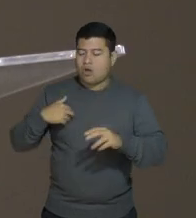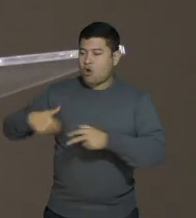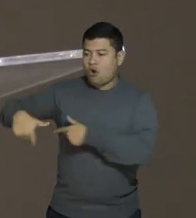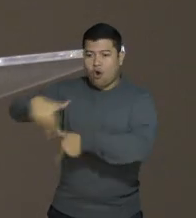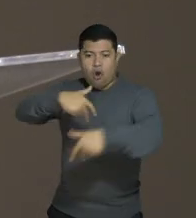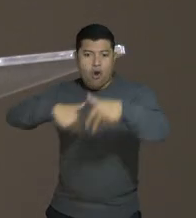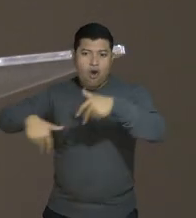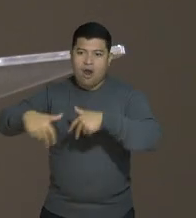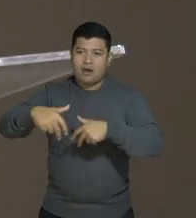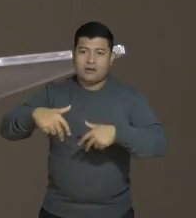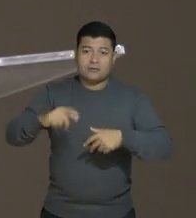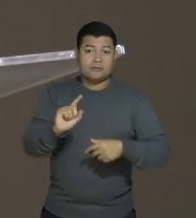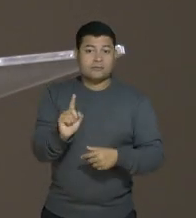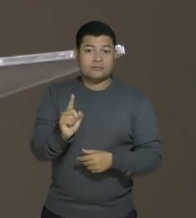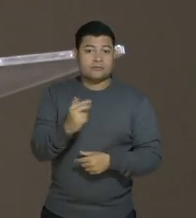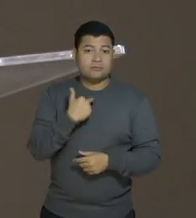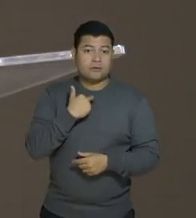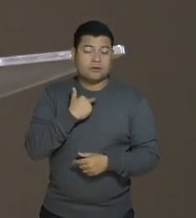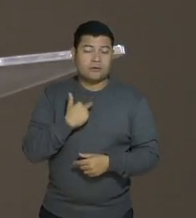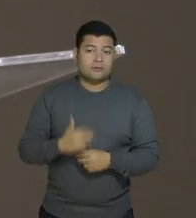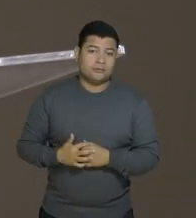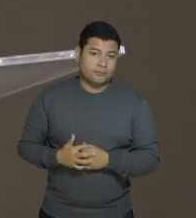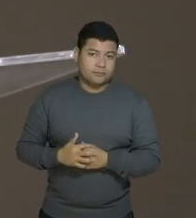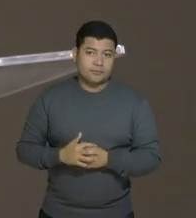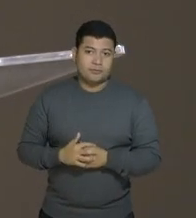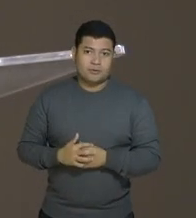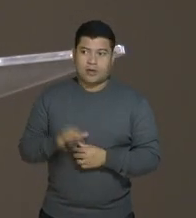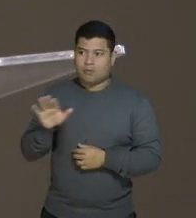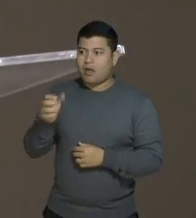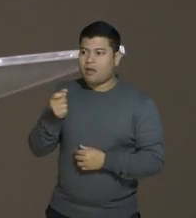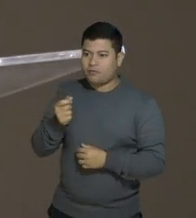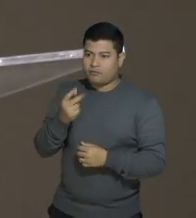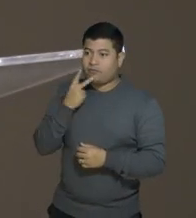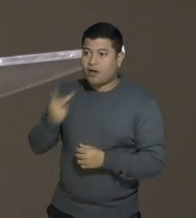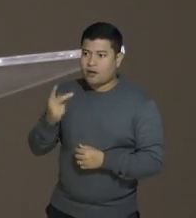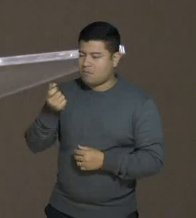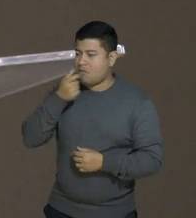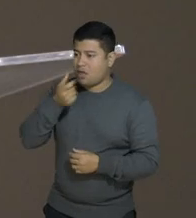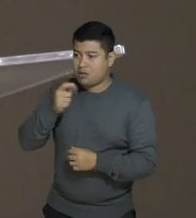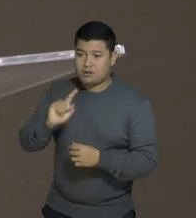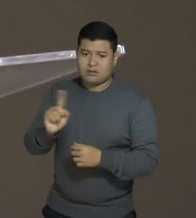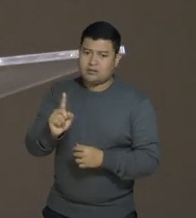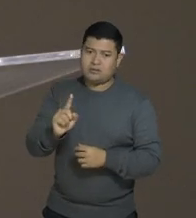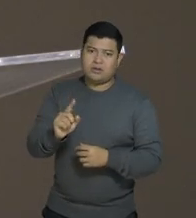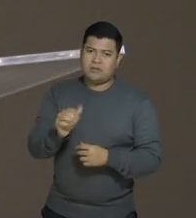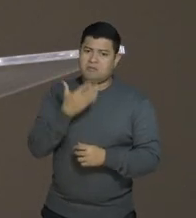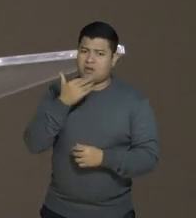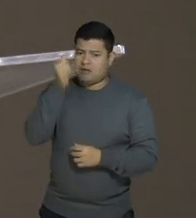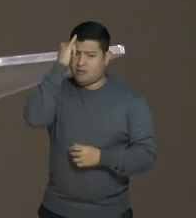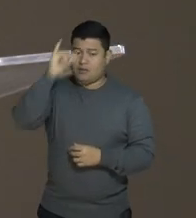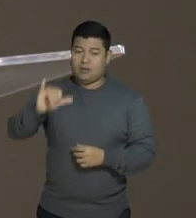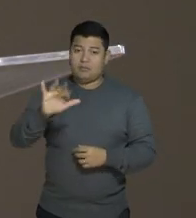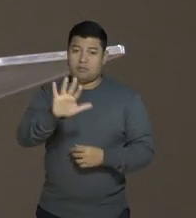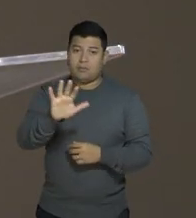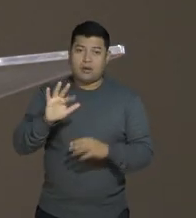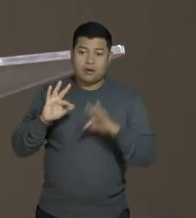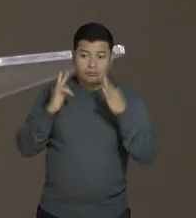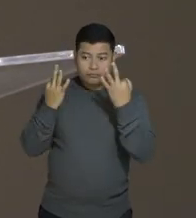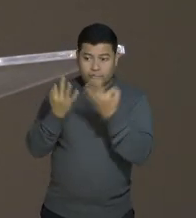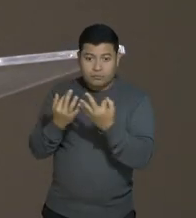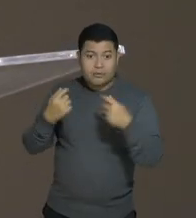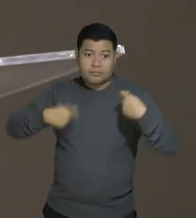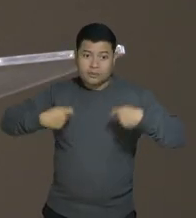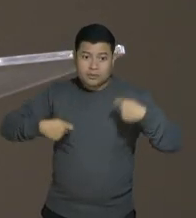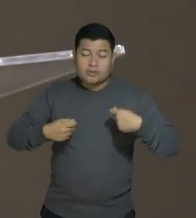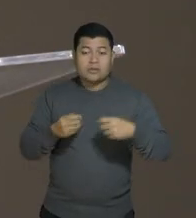aula. Então, é importante vocês não falarem medicação, mas falarem no sentido de que a família tem que procurar recurso para